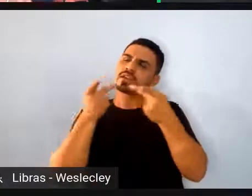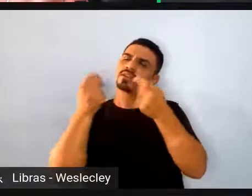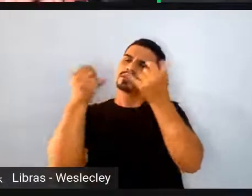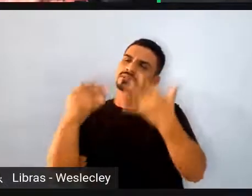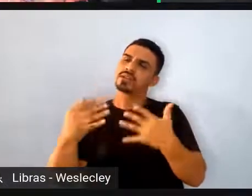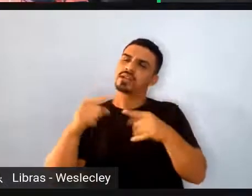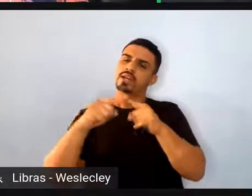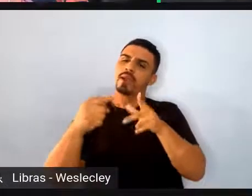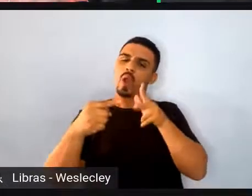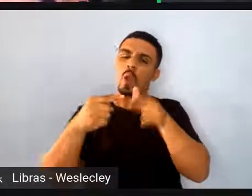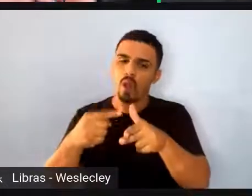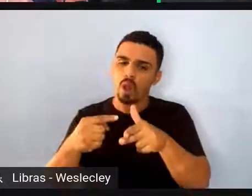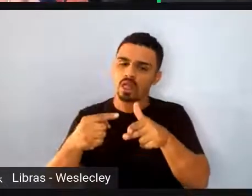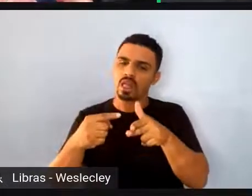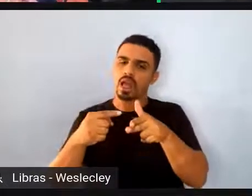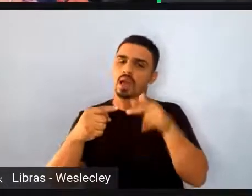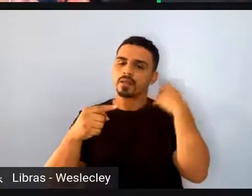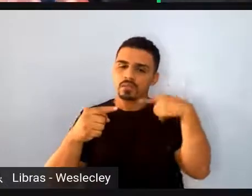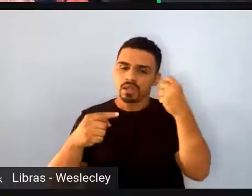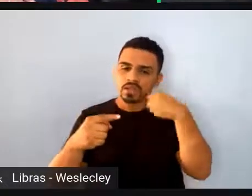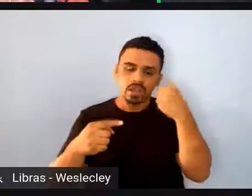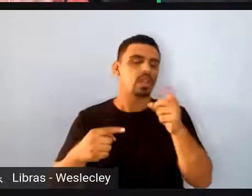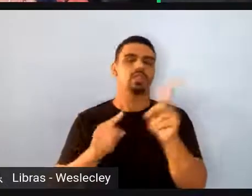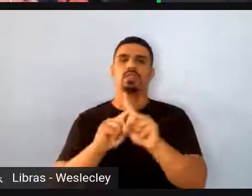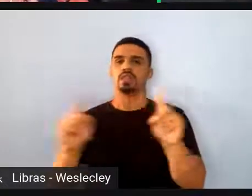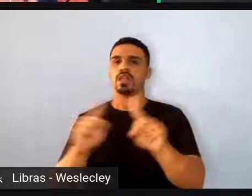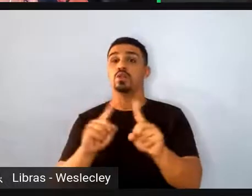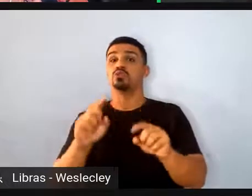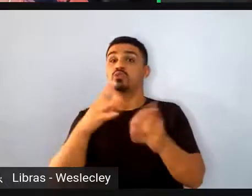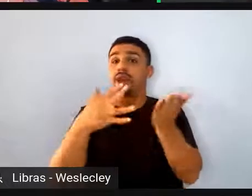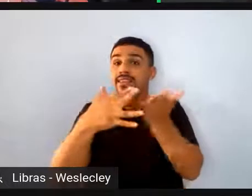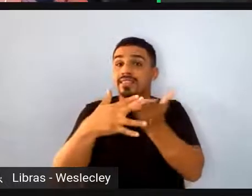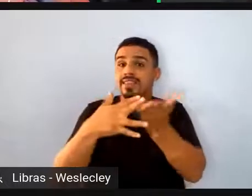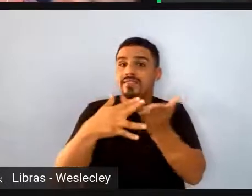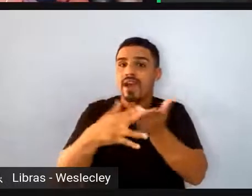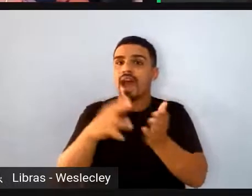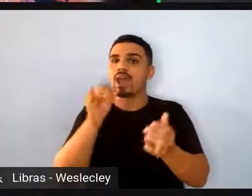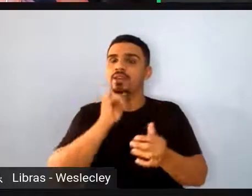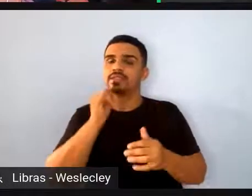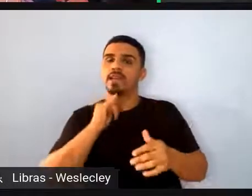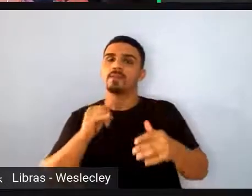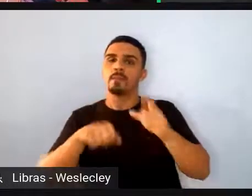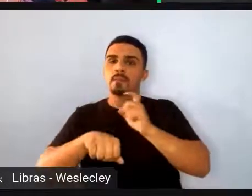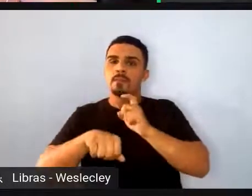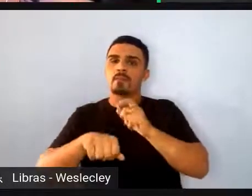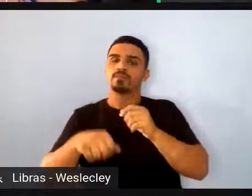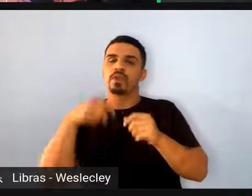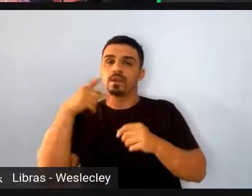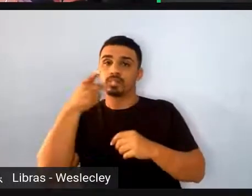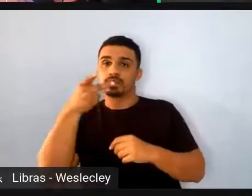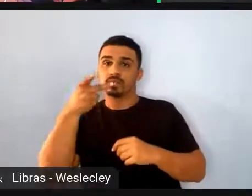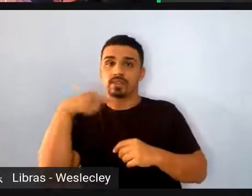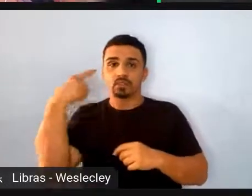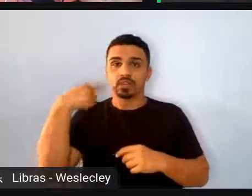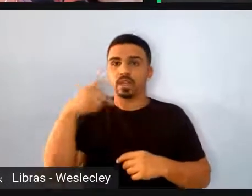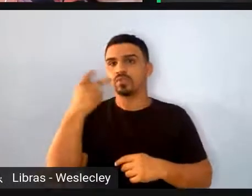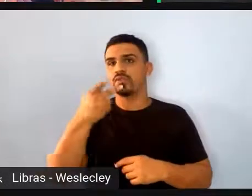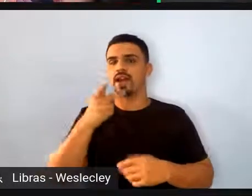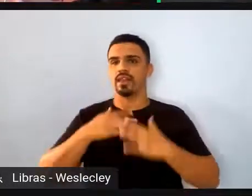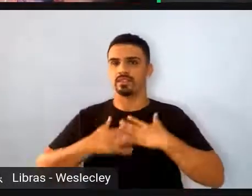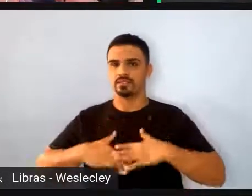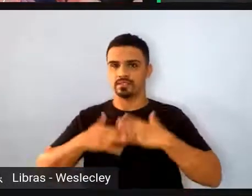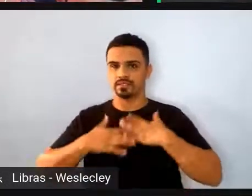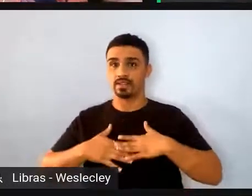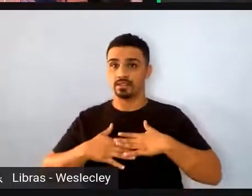elas são feitas apenas no intervalo das falas dos parlamentares e nos momentos de votação, né? Porque é muito comum